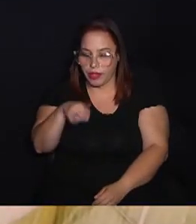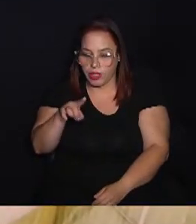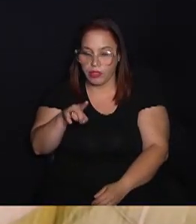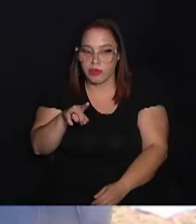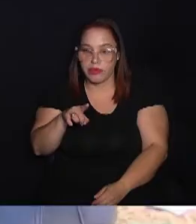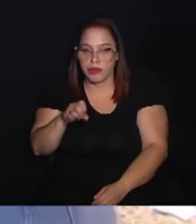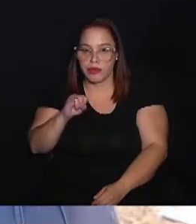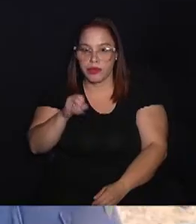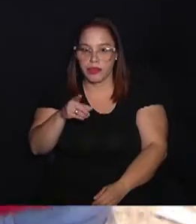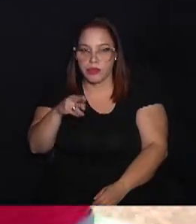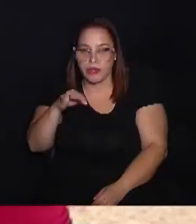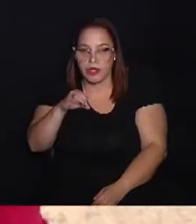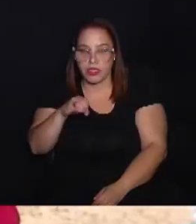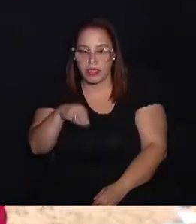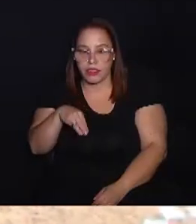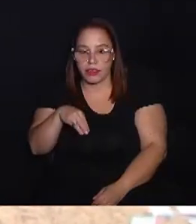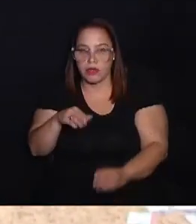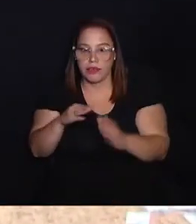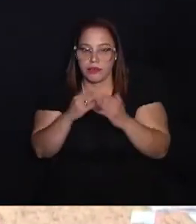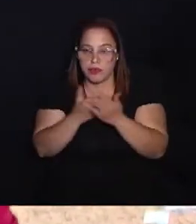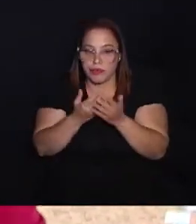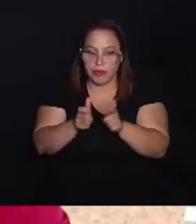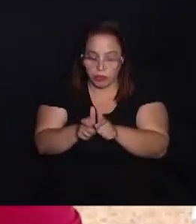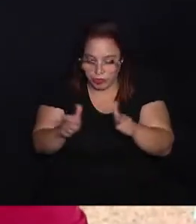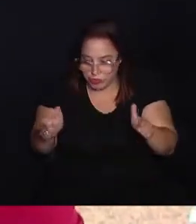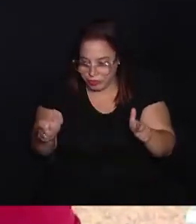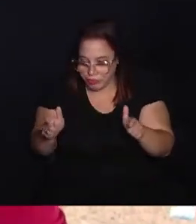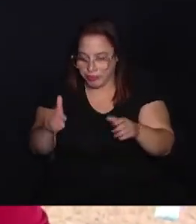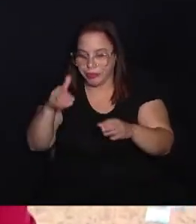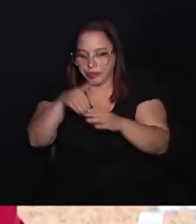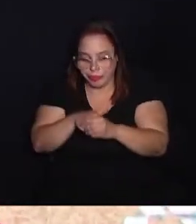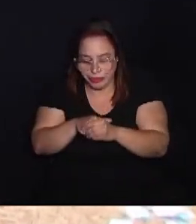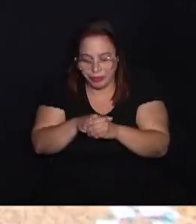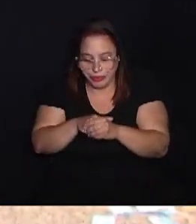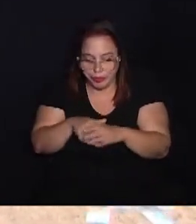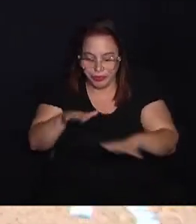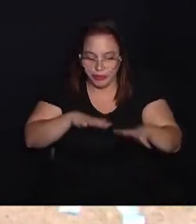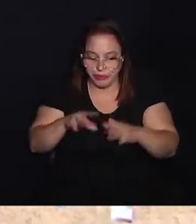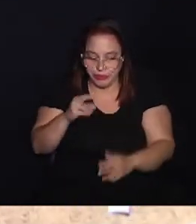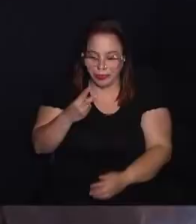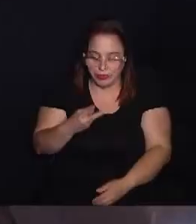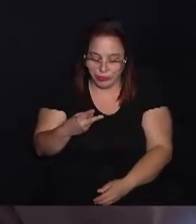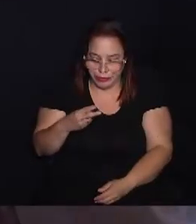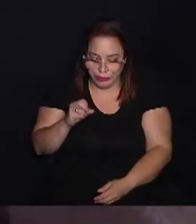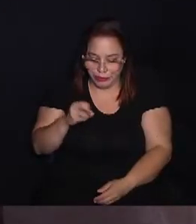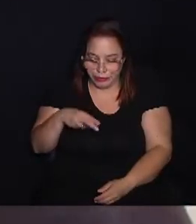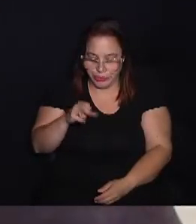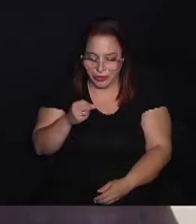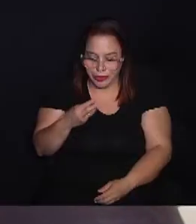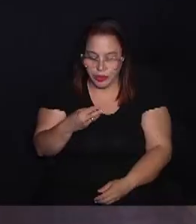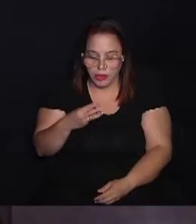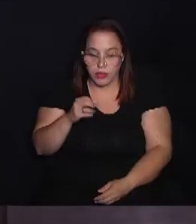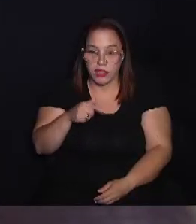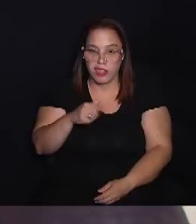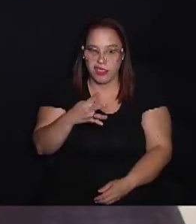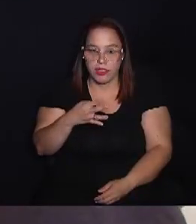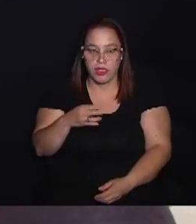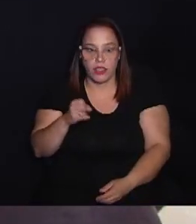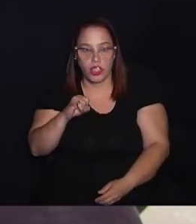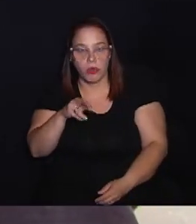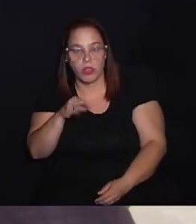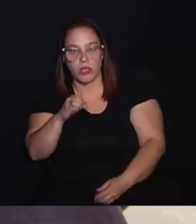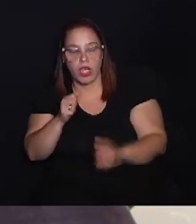limpa, né? É mais lixo, né, na cidade, né? Porque querendo ou não, né, a gente acaba sendo prejudicado com isso. Mas